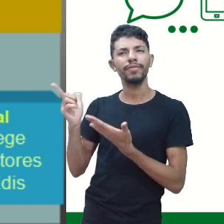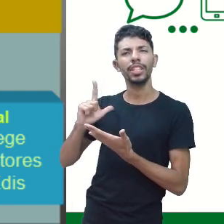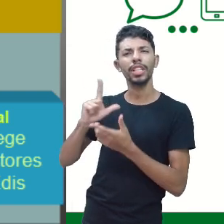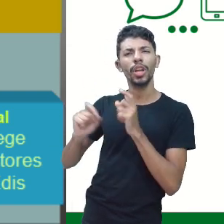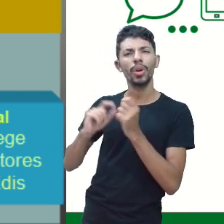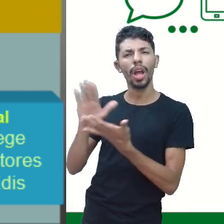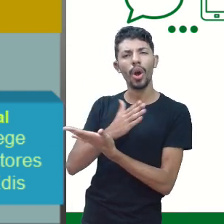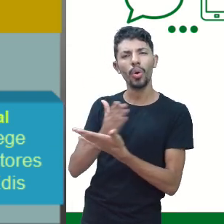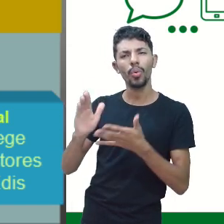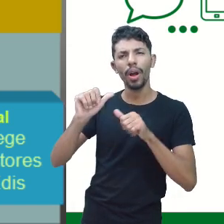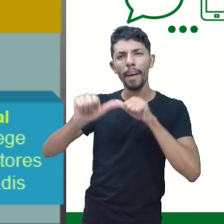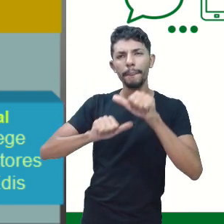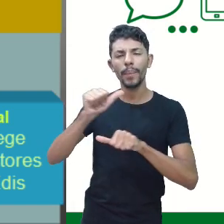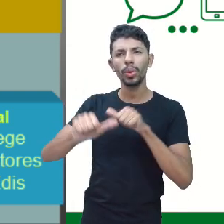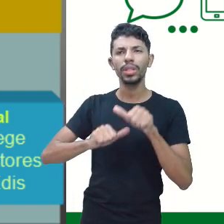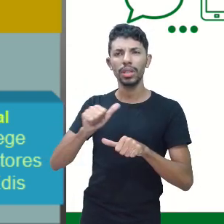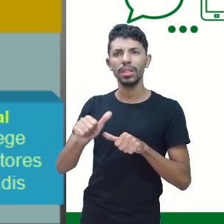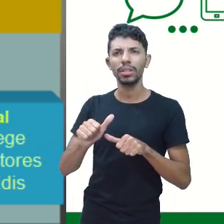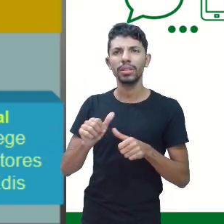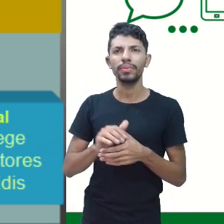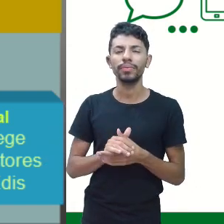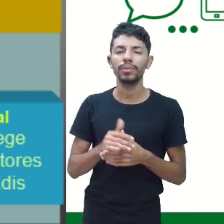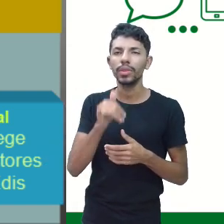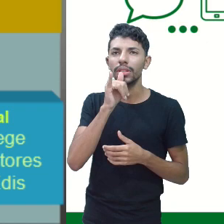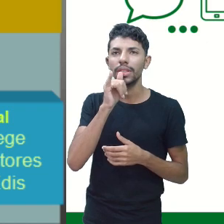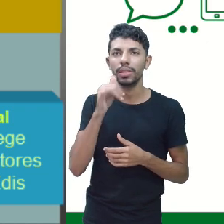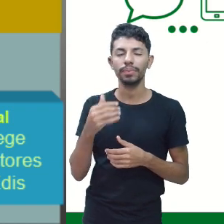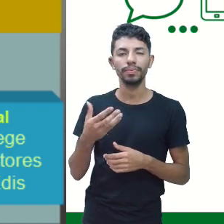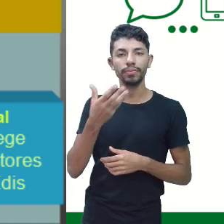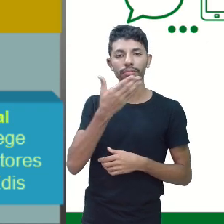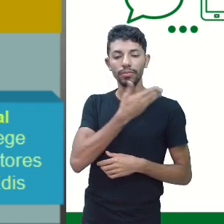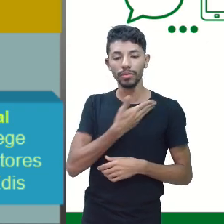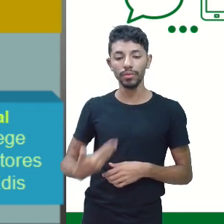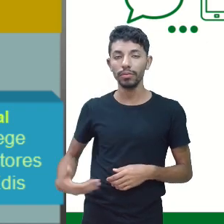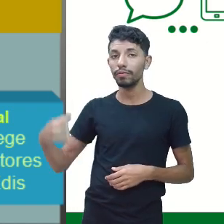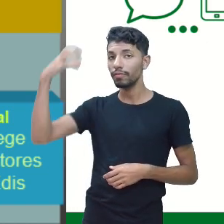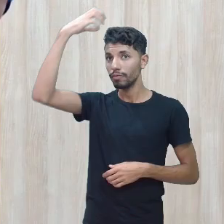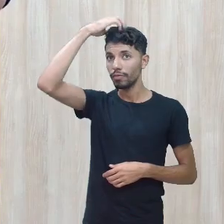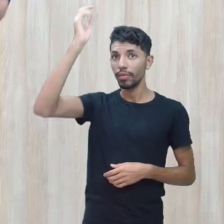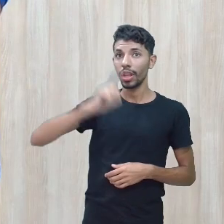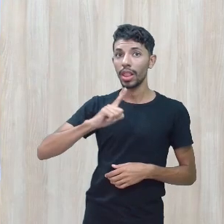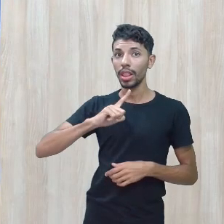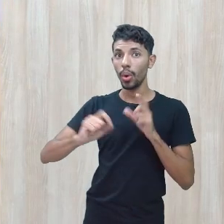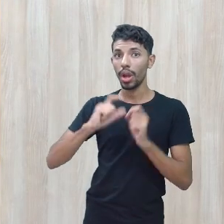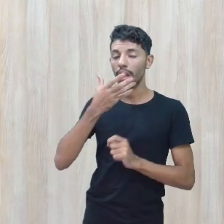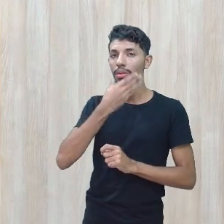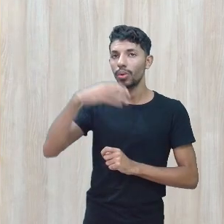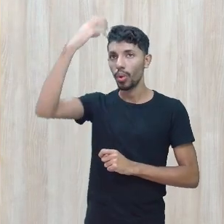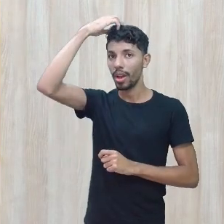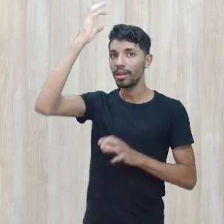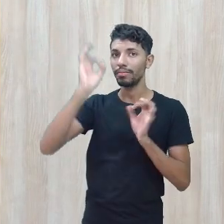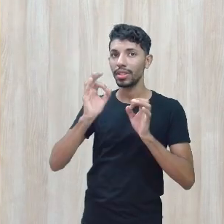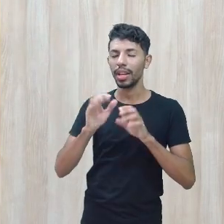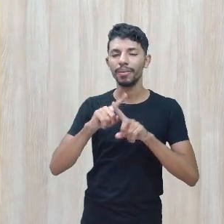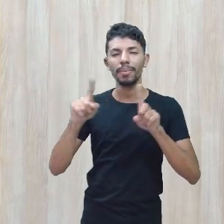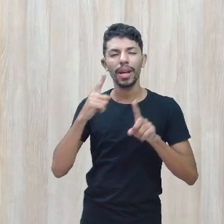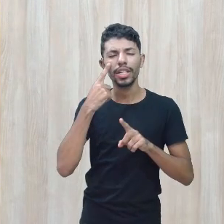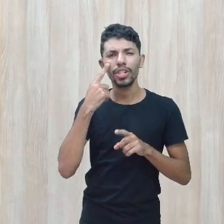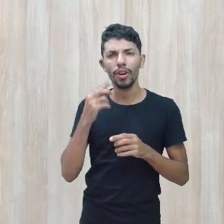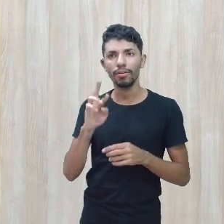modificações, por exemplo. Então, na monarquia você tinha o rei. Na república, a gente